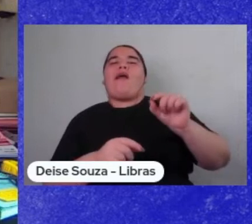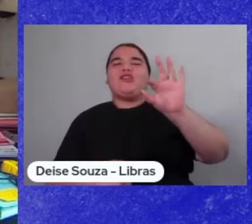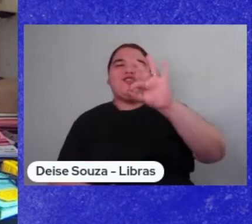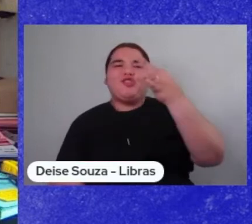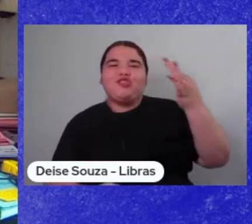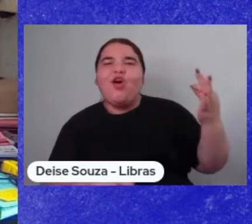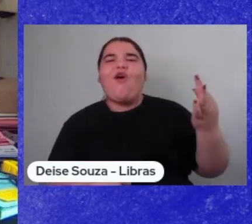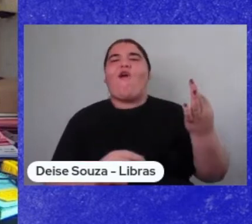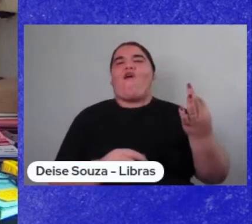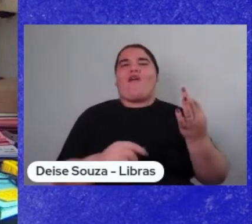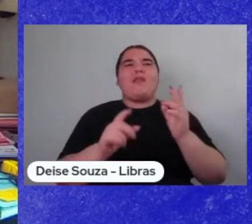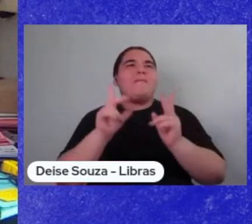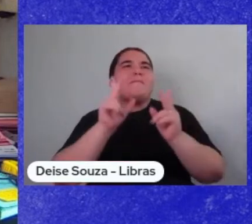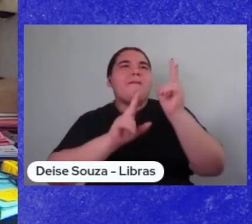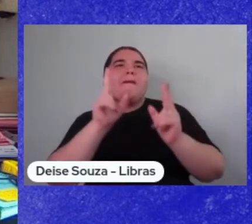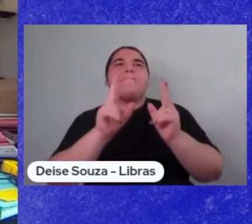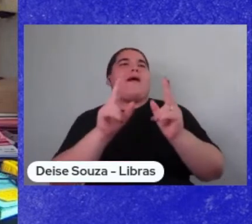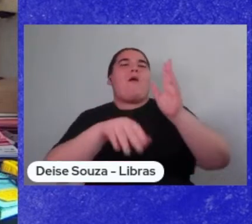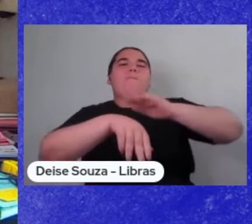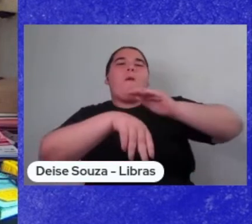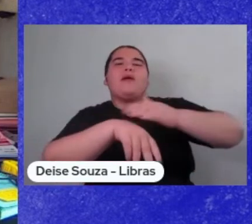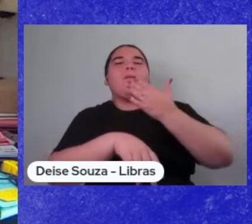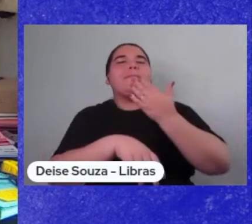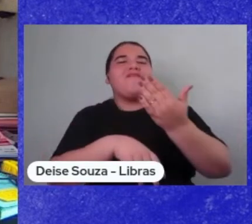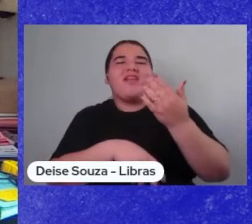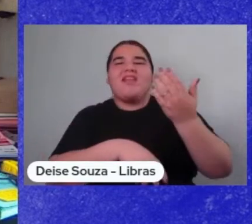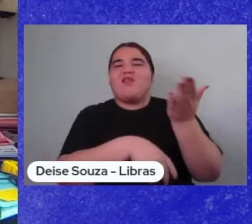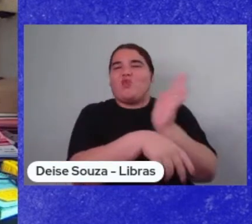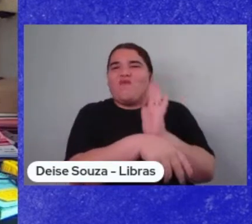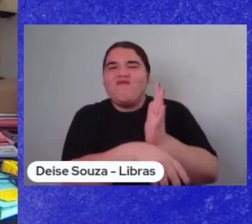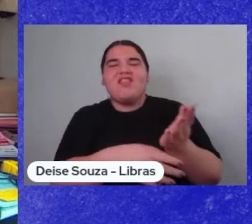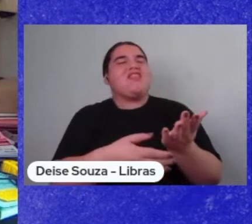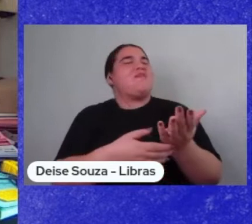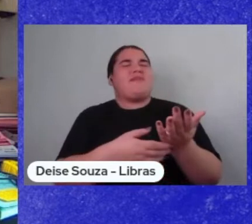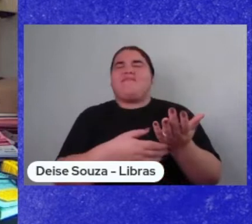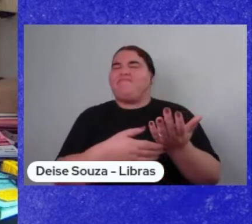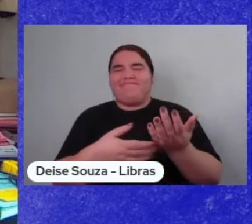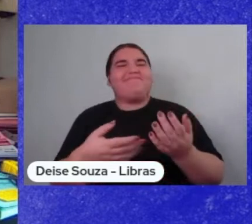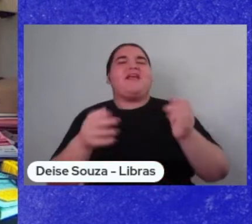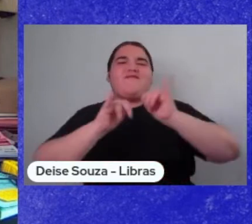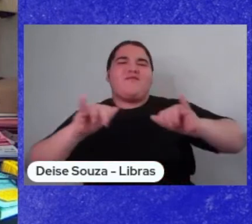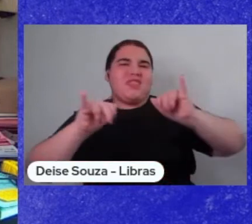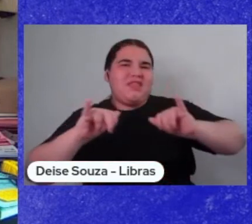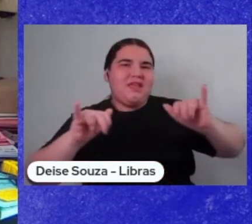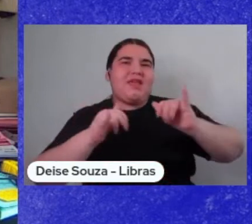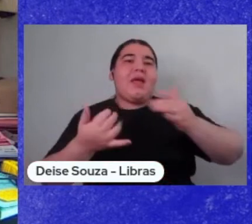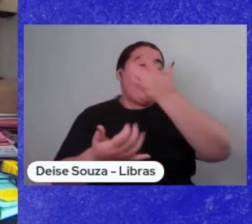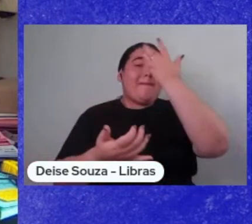cena favorita, compartilhar muito. Então, a gente passou por vários momentos, assim, dessa circulação. Da galera